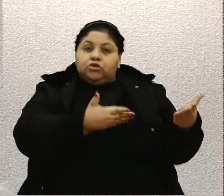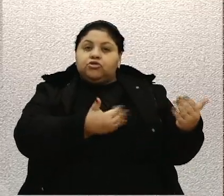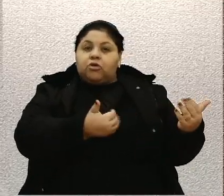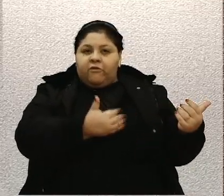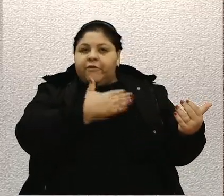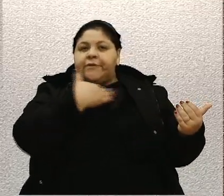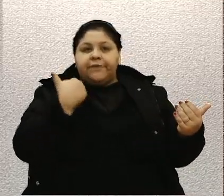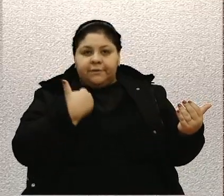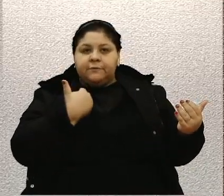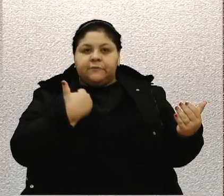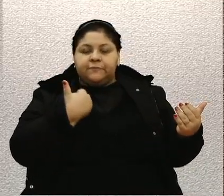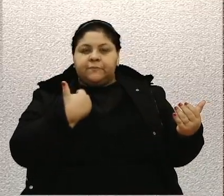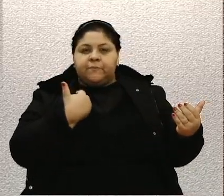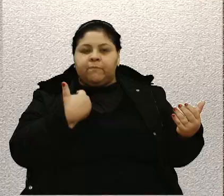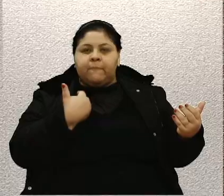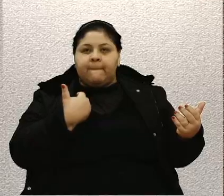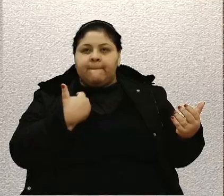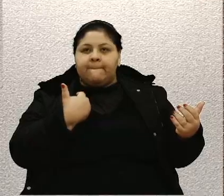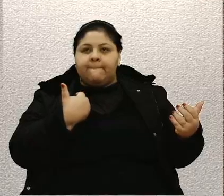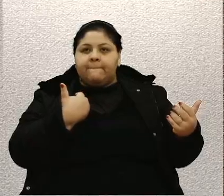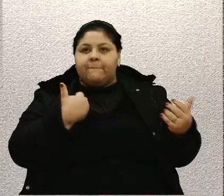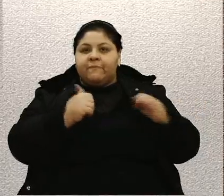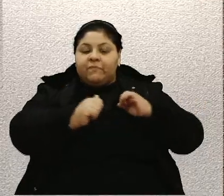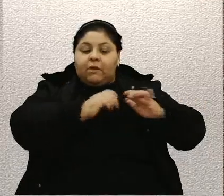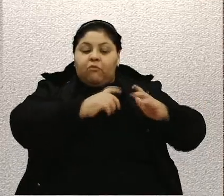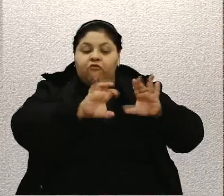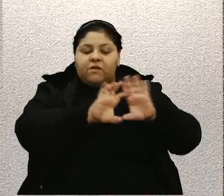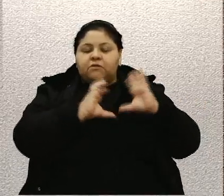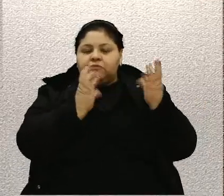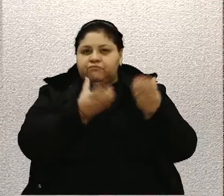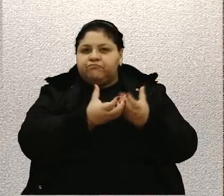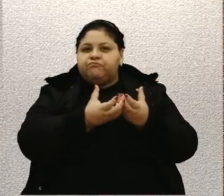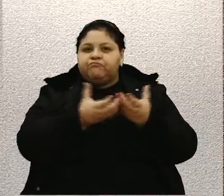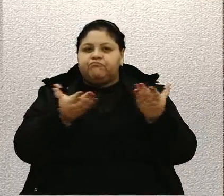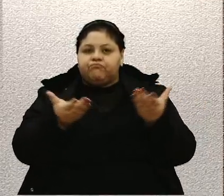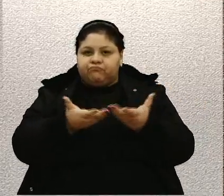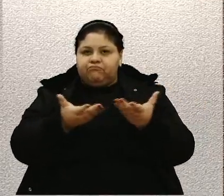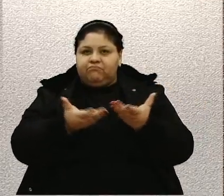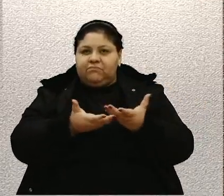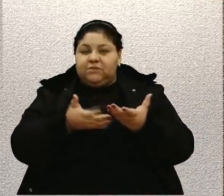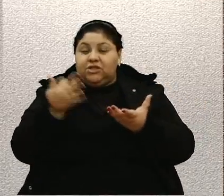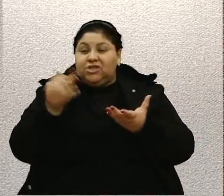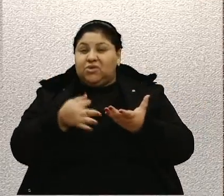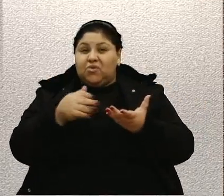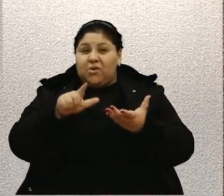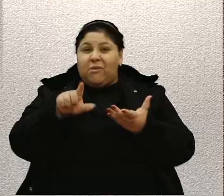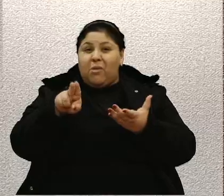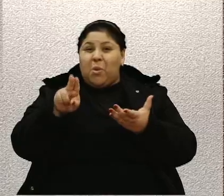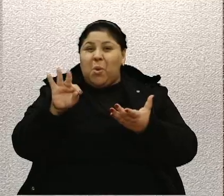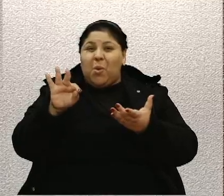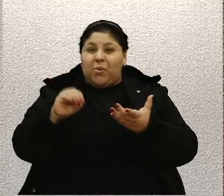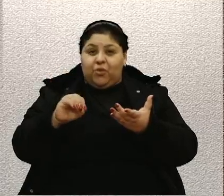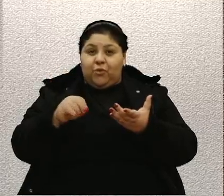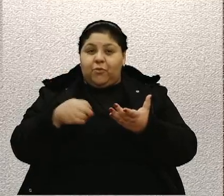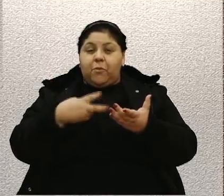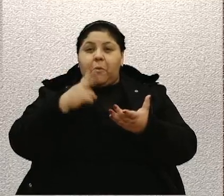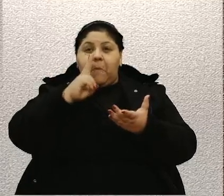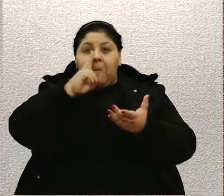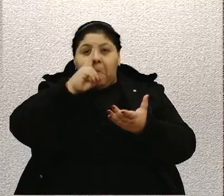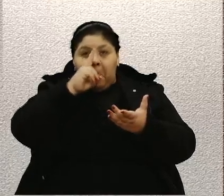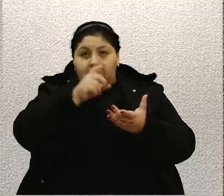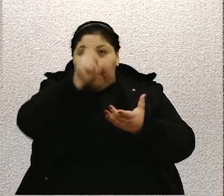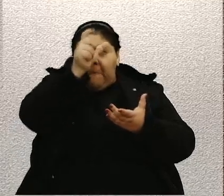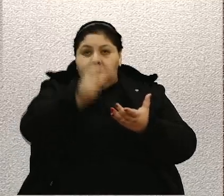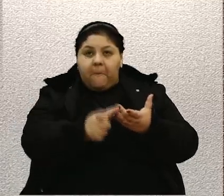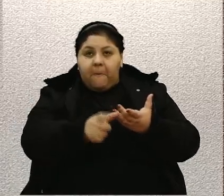faleceu. O movimento comunitário está de luto por essa querida guerreira, moradora lá do